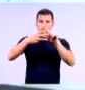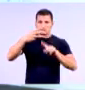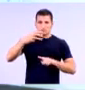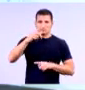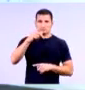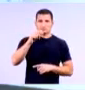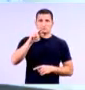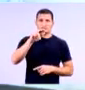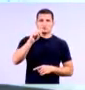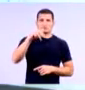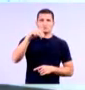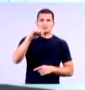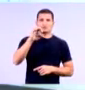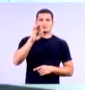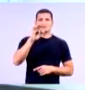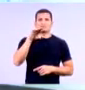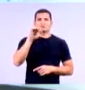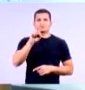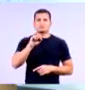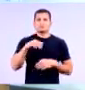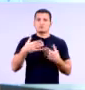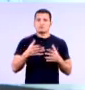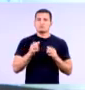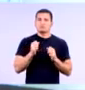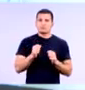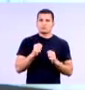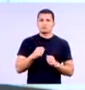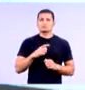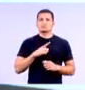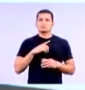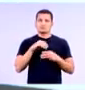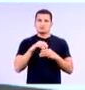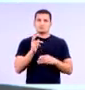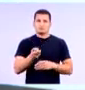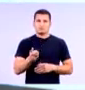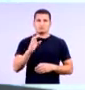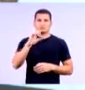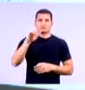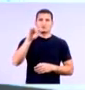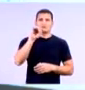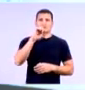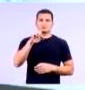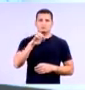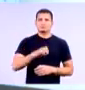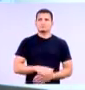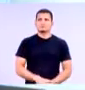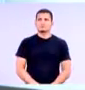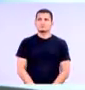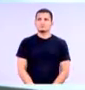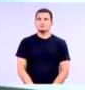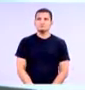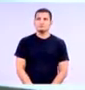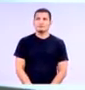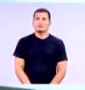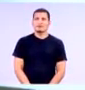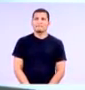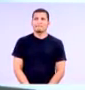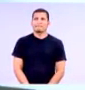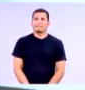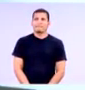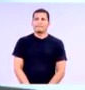parâmetros, né? Então eles podem coexistir aí dentro da mesma classe. Agora a grande